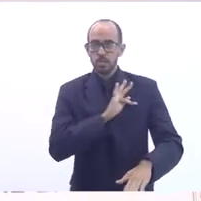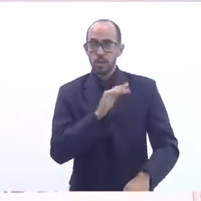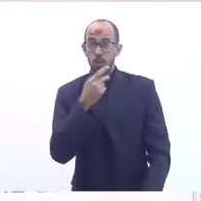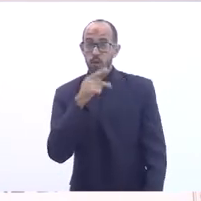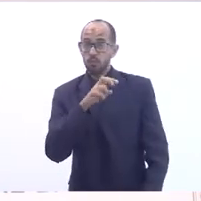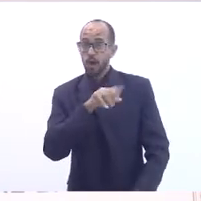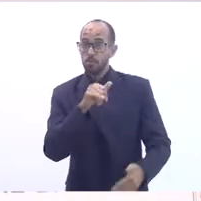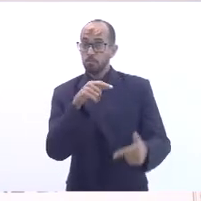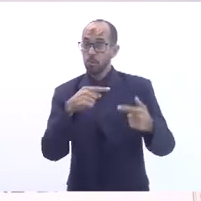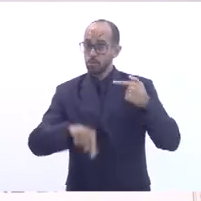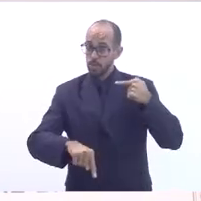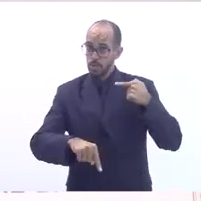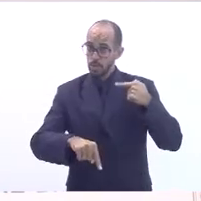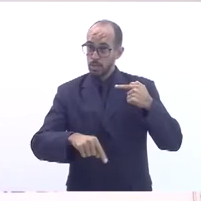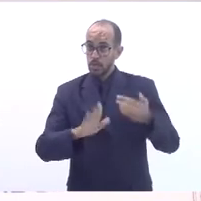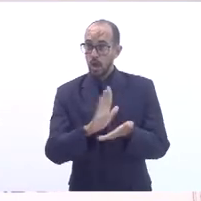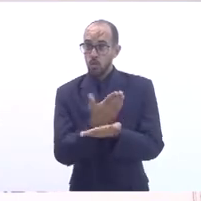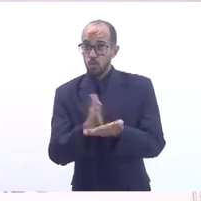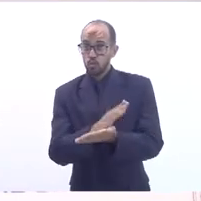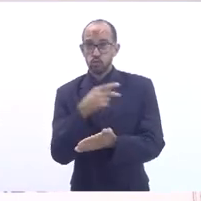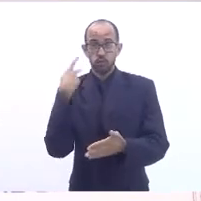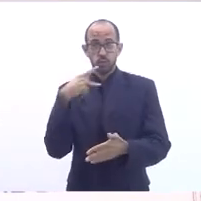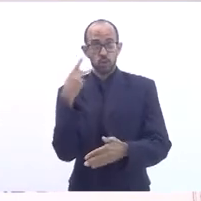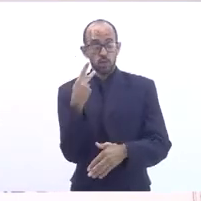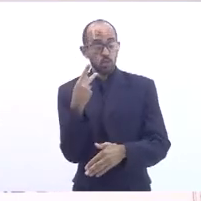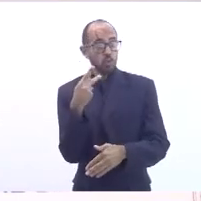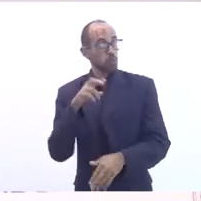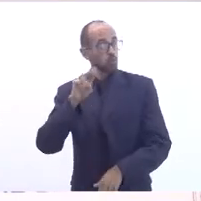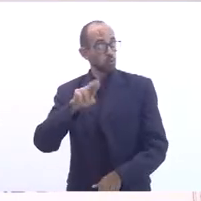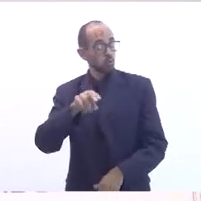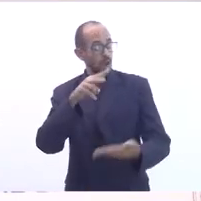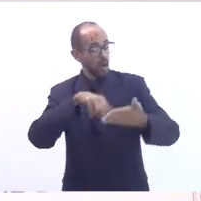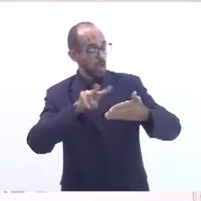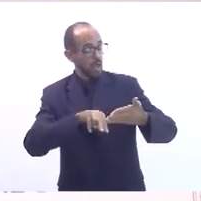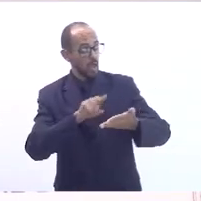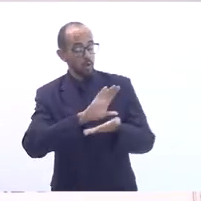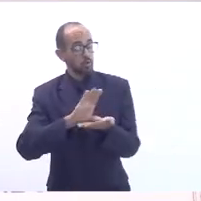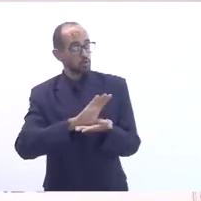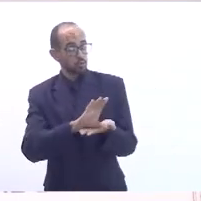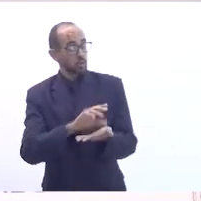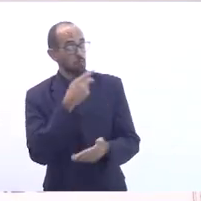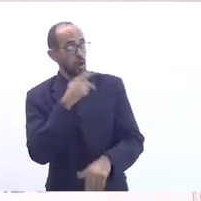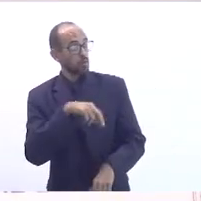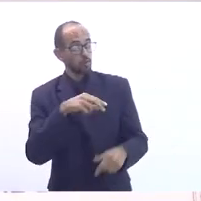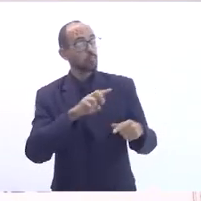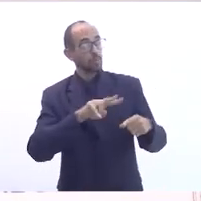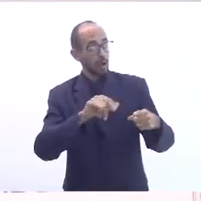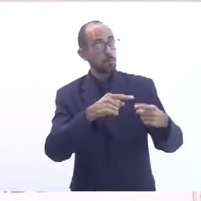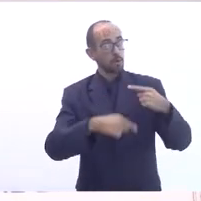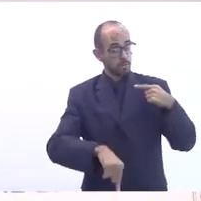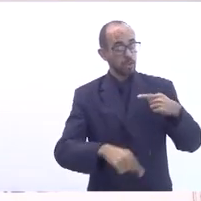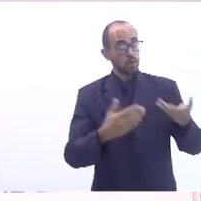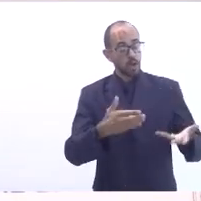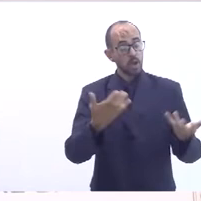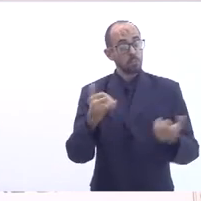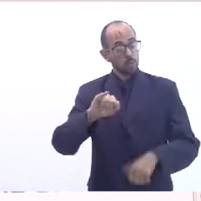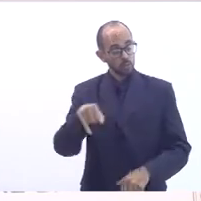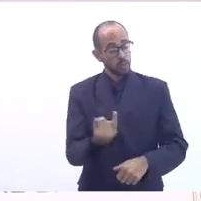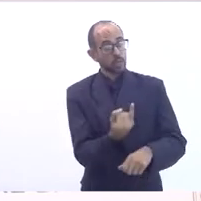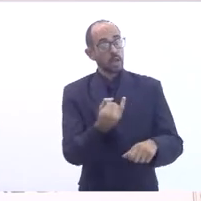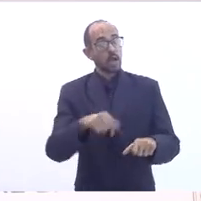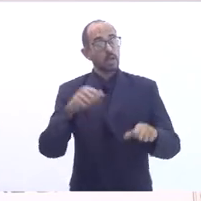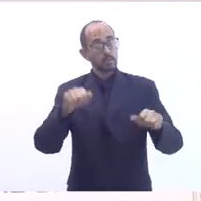tem os vereadores que nunca leram a constituição do Estado do Rio de Janeiro tô dizendo foram proibir eu quero aproveitar aqui essa audiência